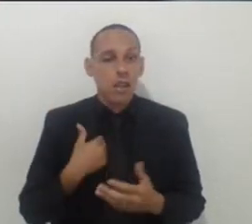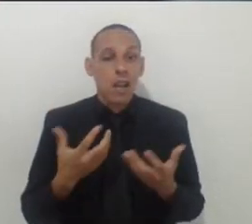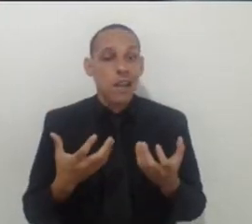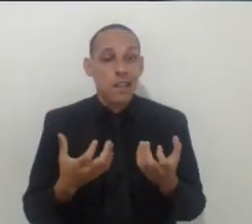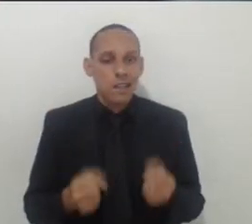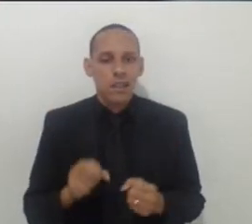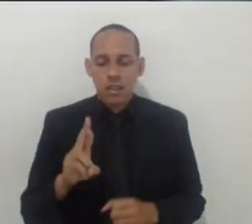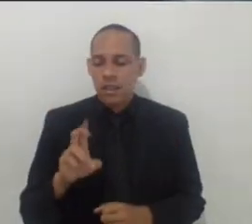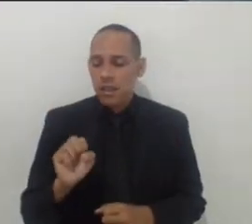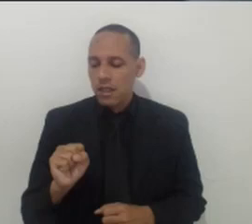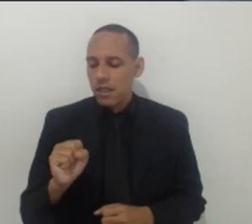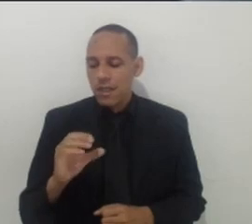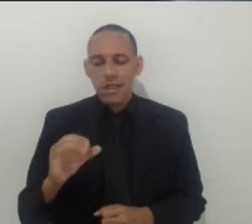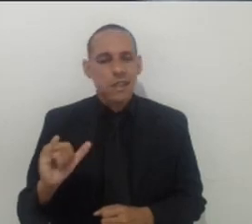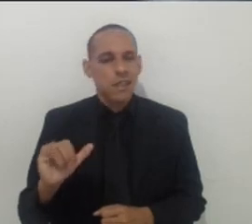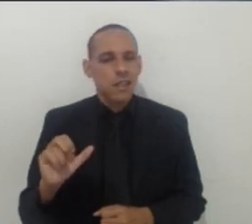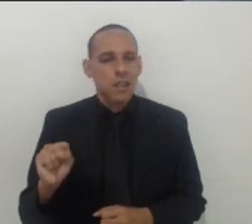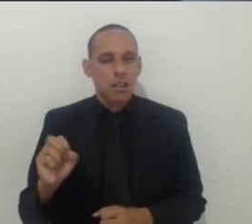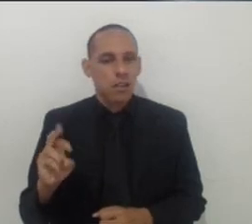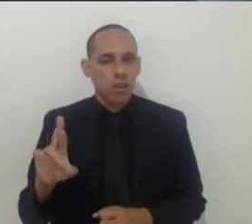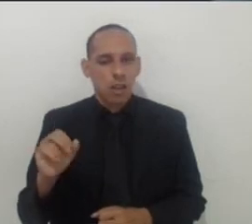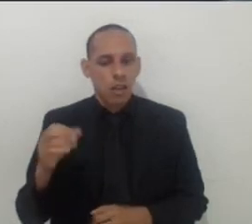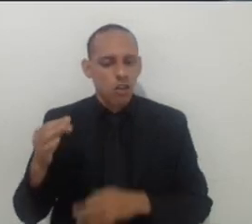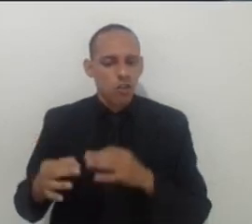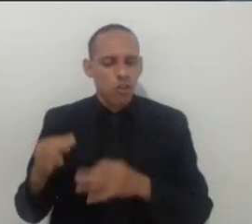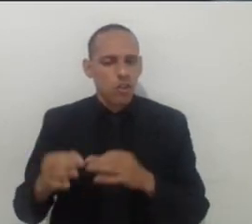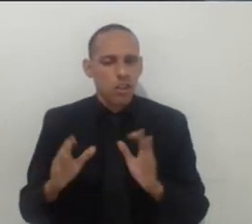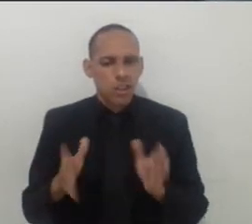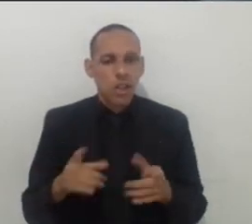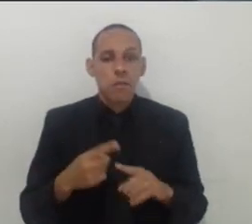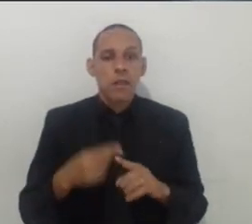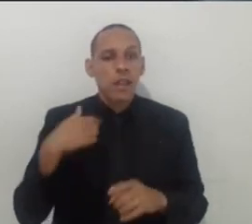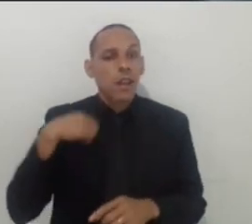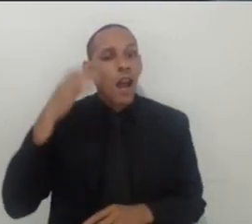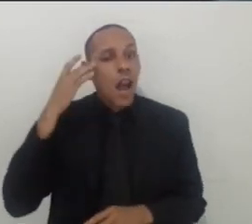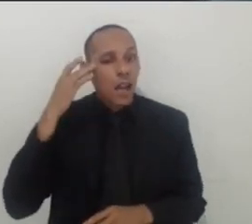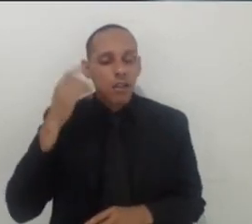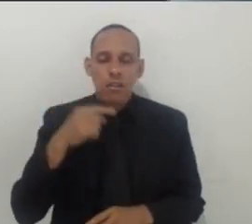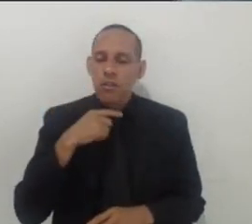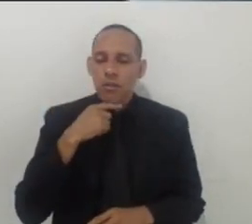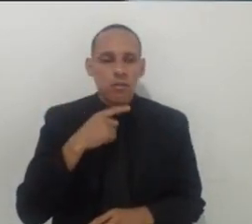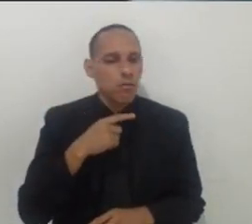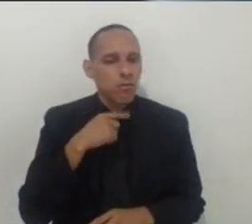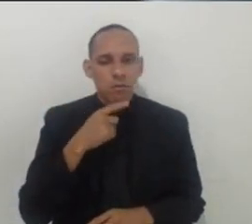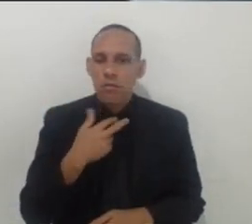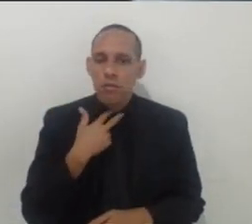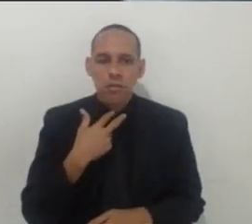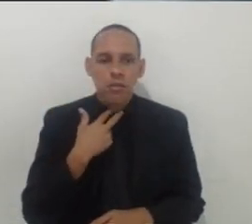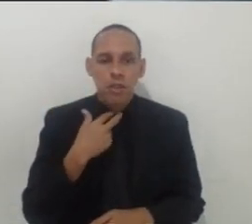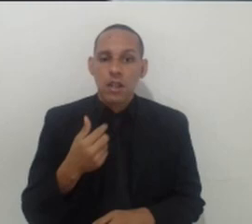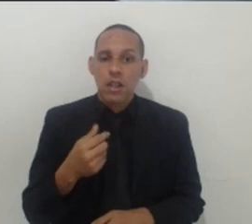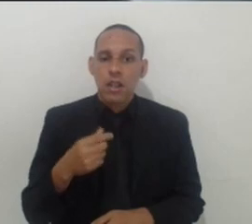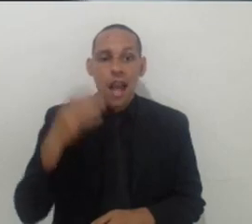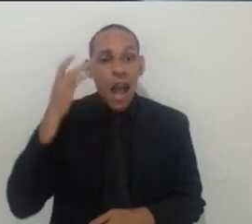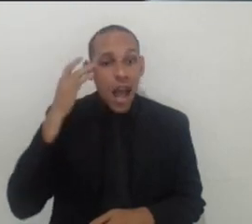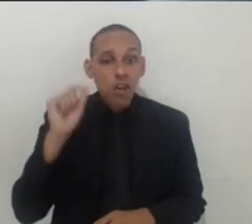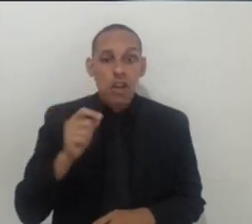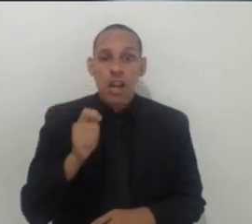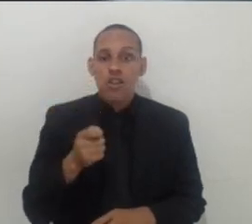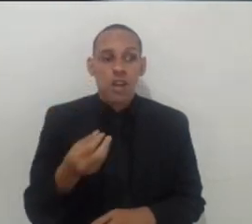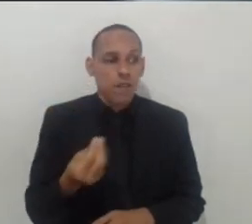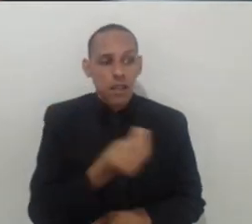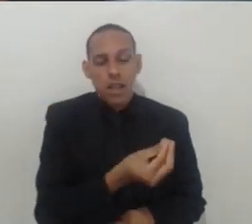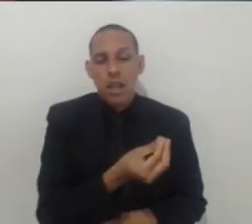rescisória, desconstituir uma coisa julgada baseada numa presunção. Baseado numa presunção. A presunção de que as chaves foram entregues junto